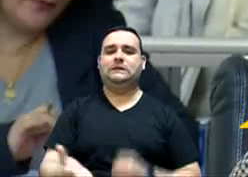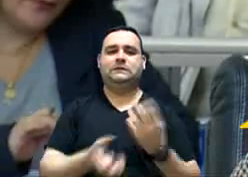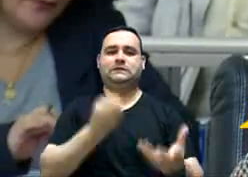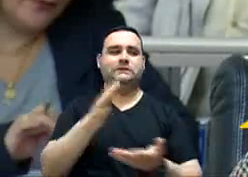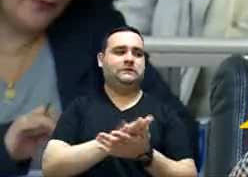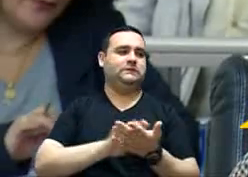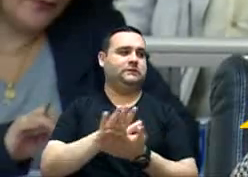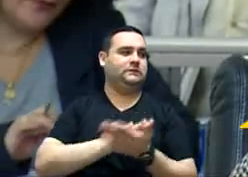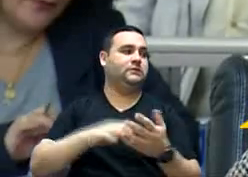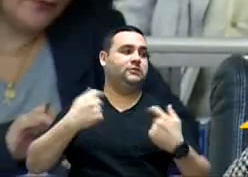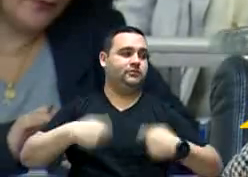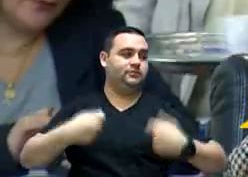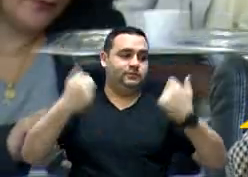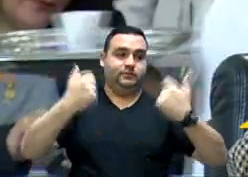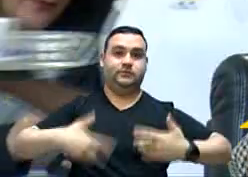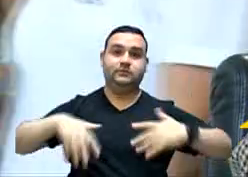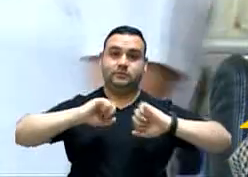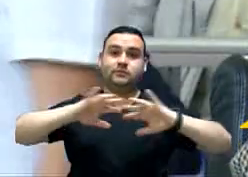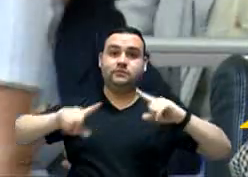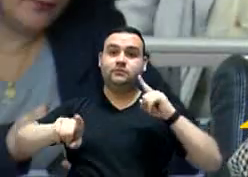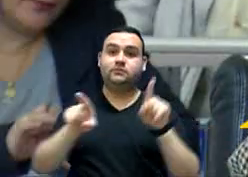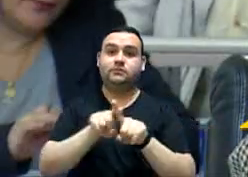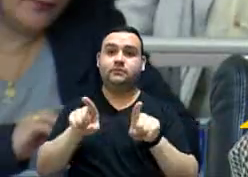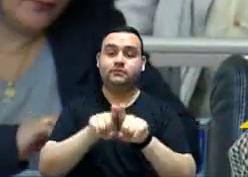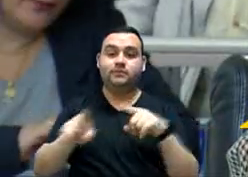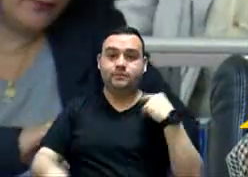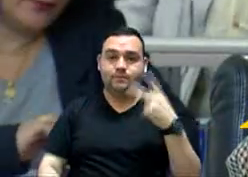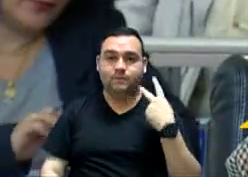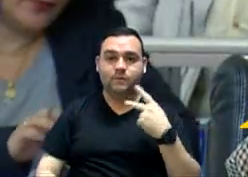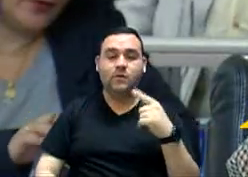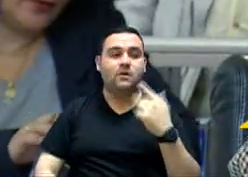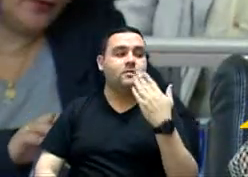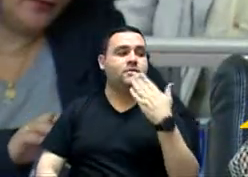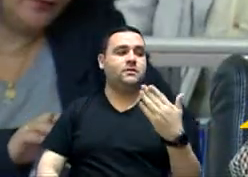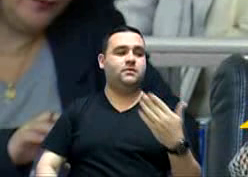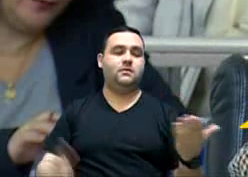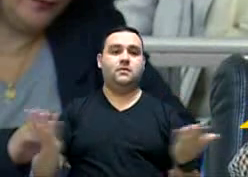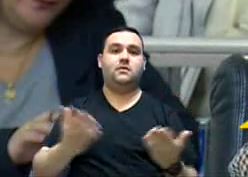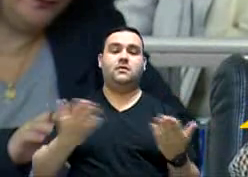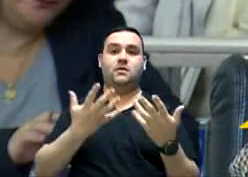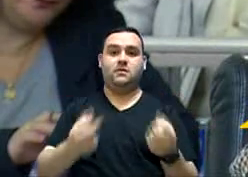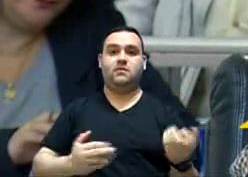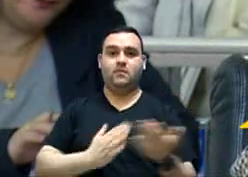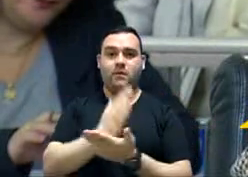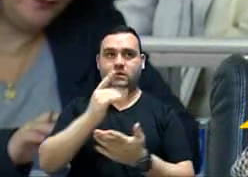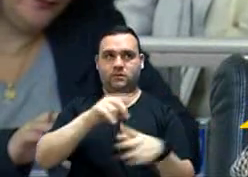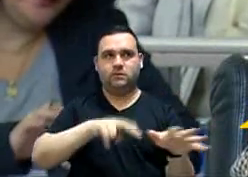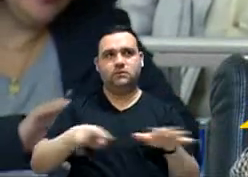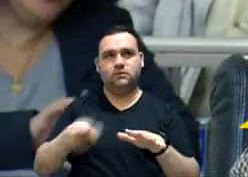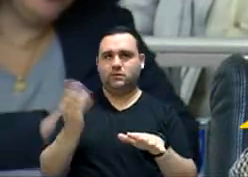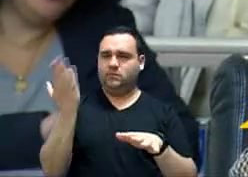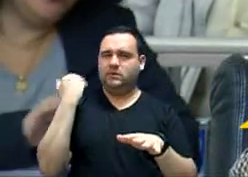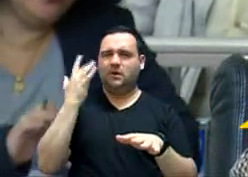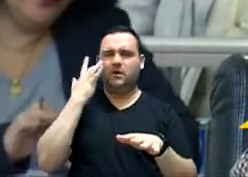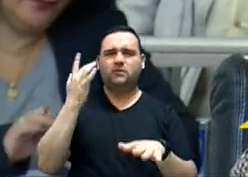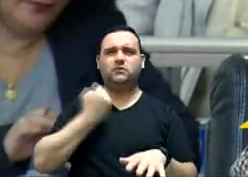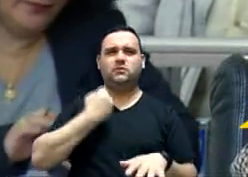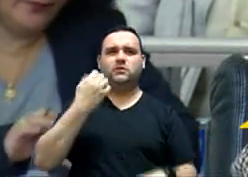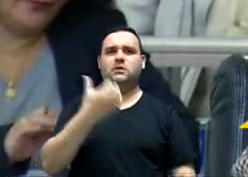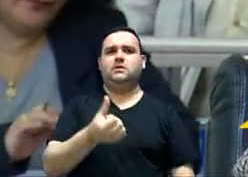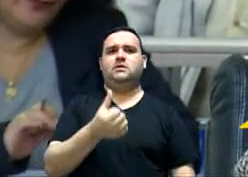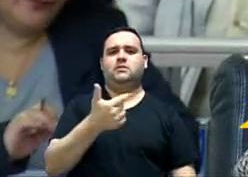bom que ficasse claro com relação a isso. Inclusive, vereador, no requerimento que nós aprovamos a semana passada, no número